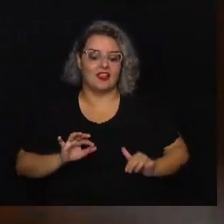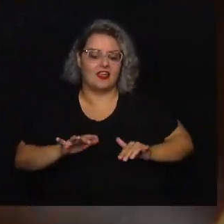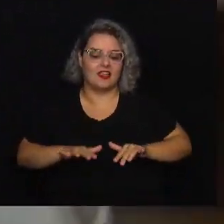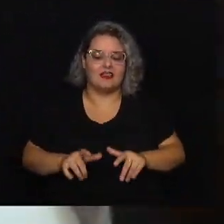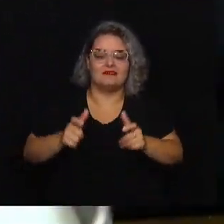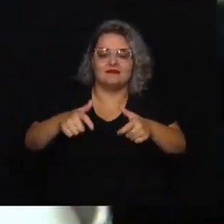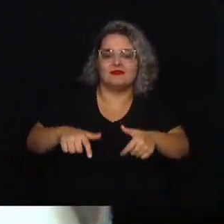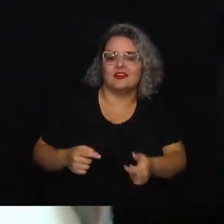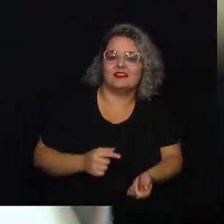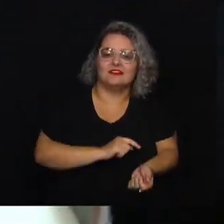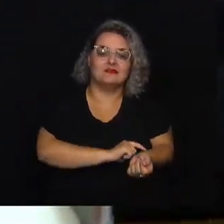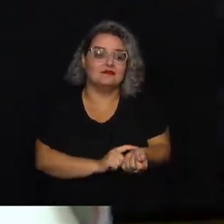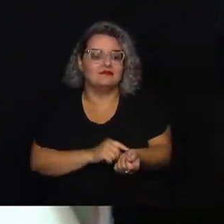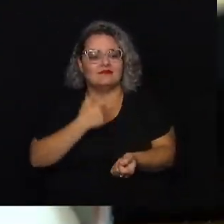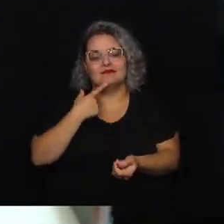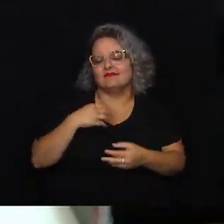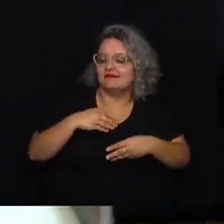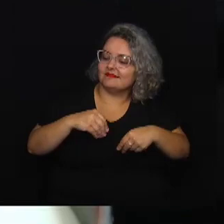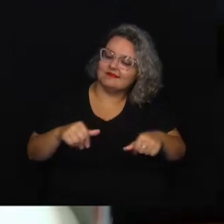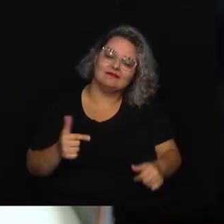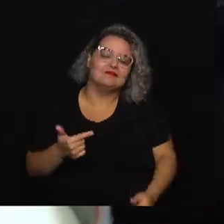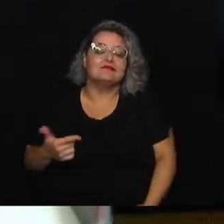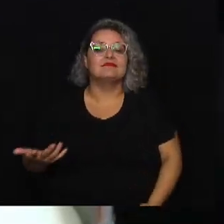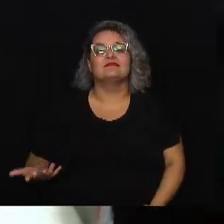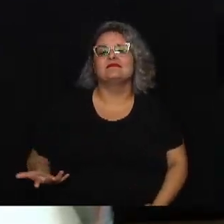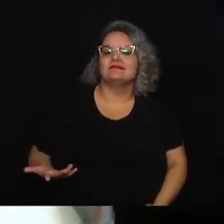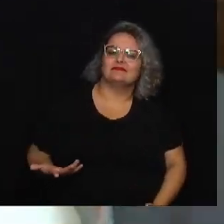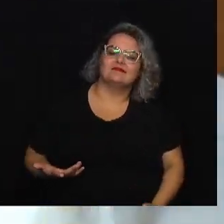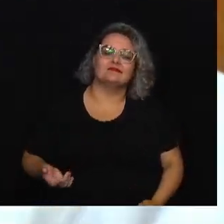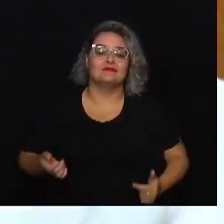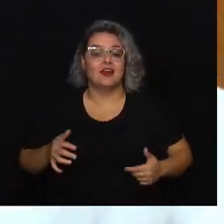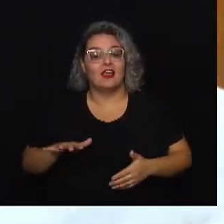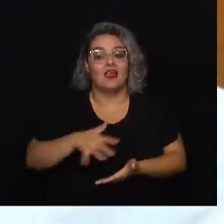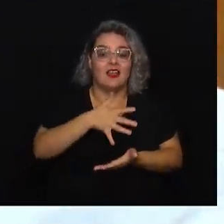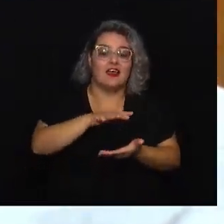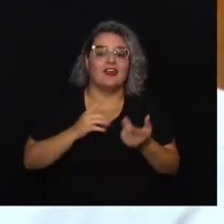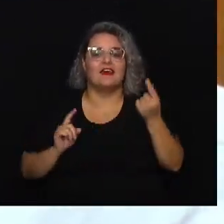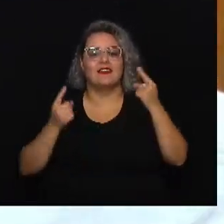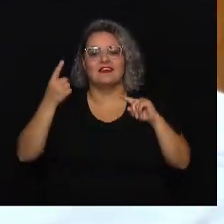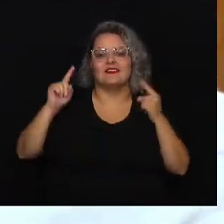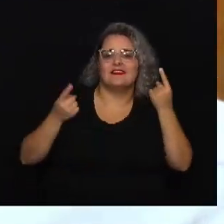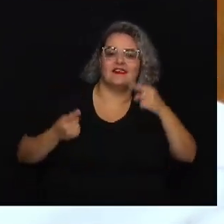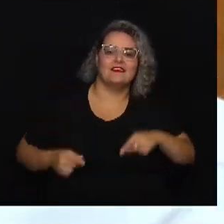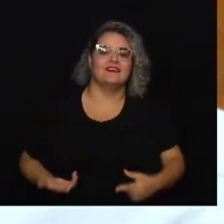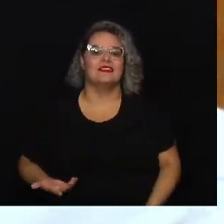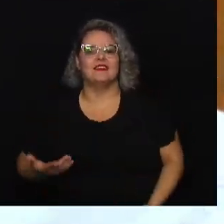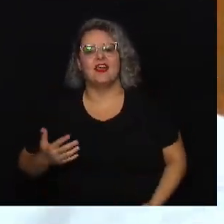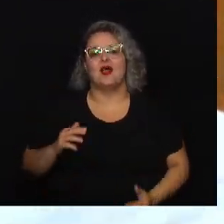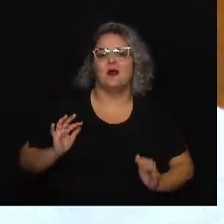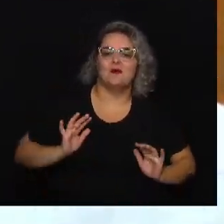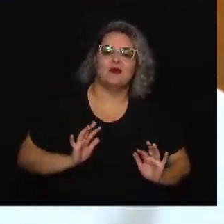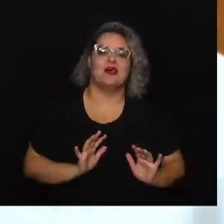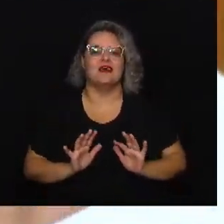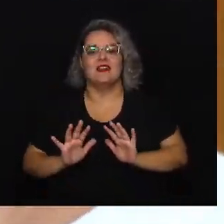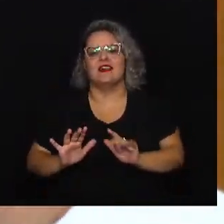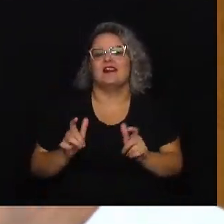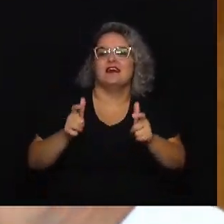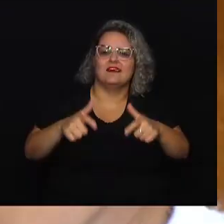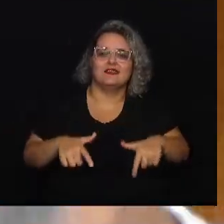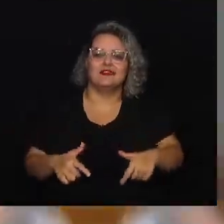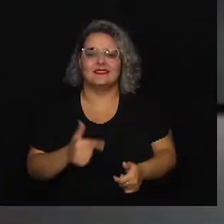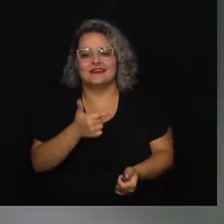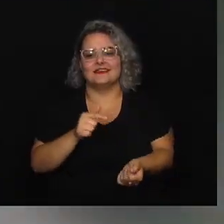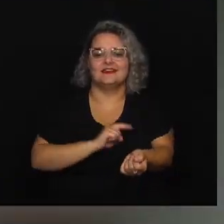areia. Carnaval e meu samba incendeia, a minha vila tem sangue nem na areia.